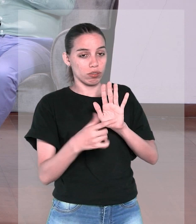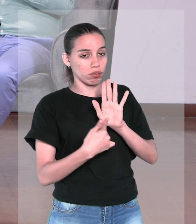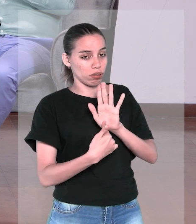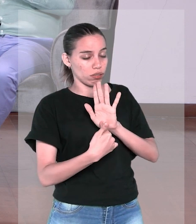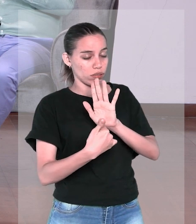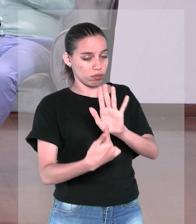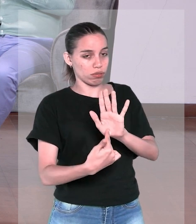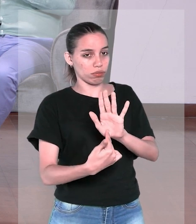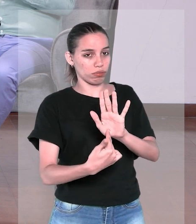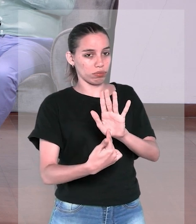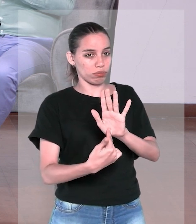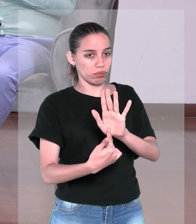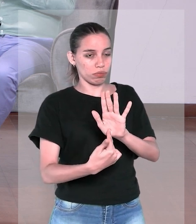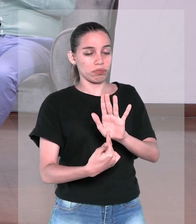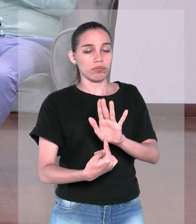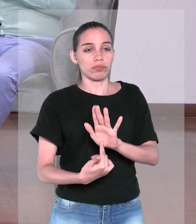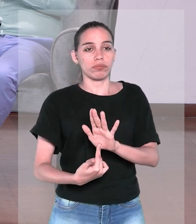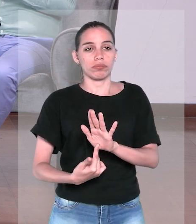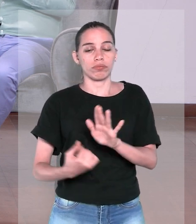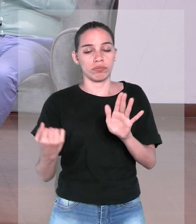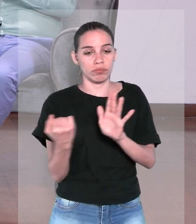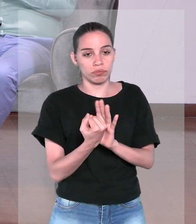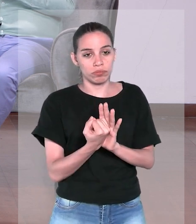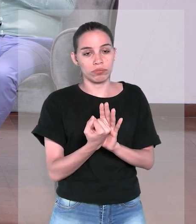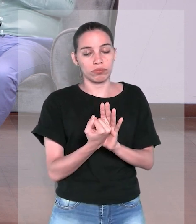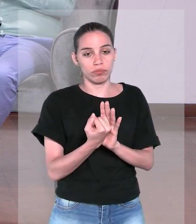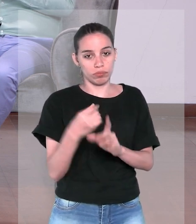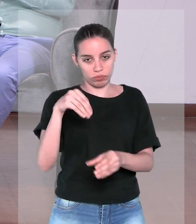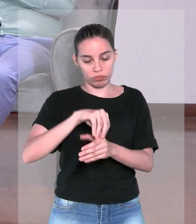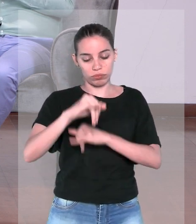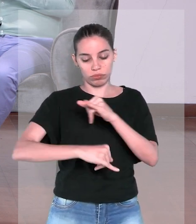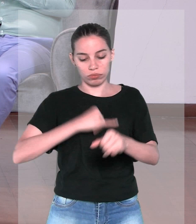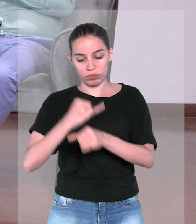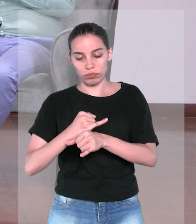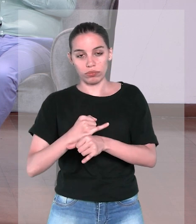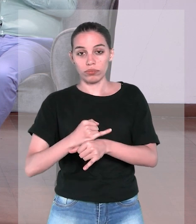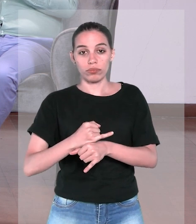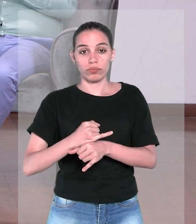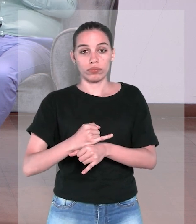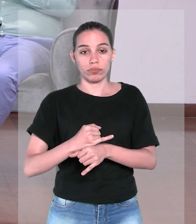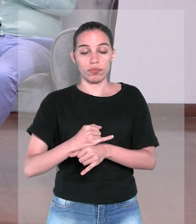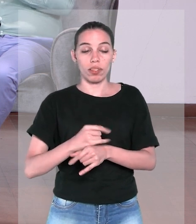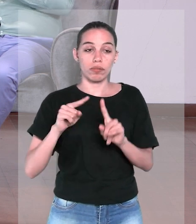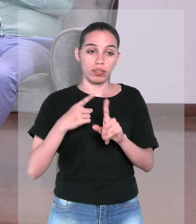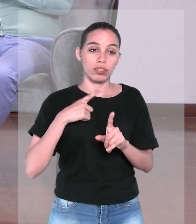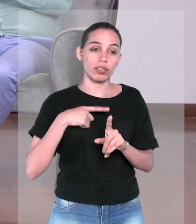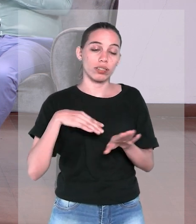ela traz as emoções atravessadas, obviamente, pela violência. E pela tecnologia. Sim,